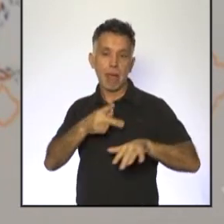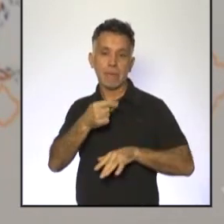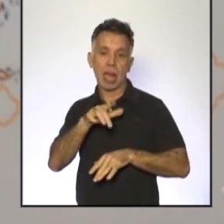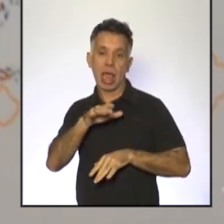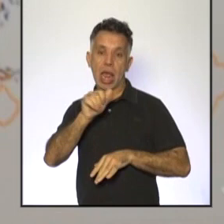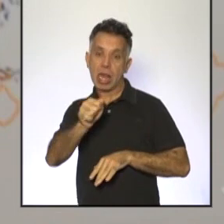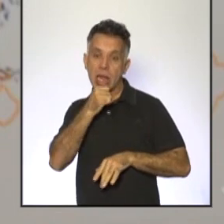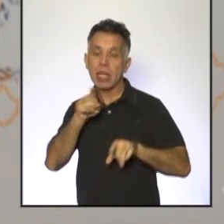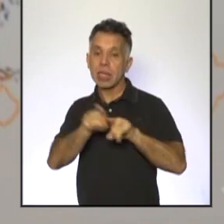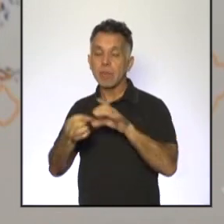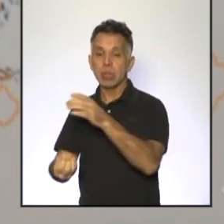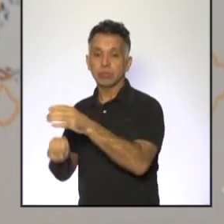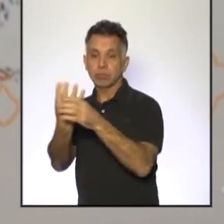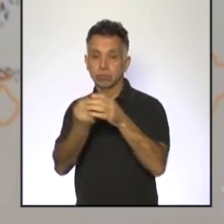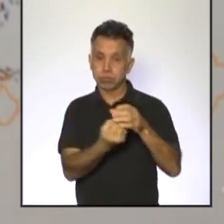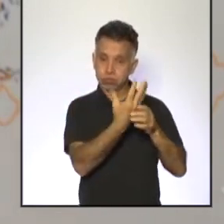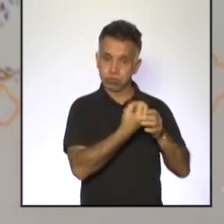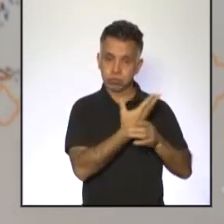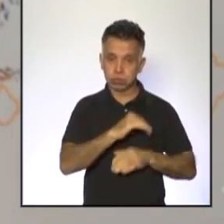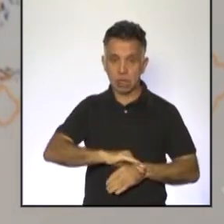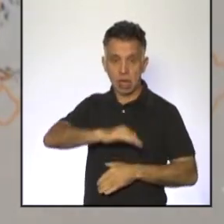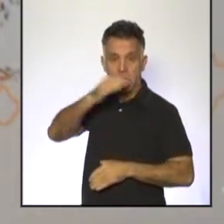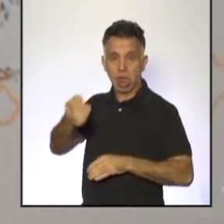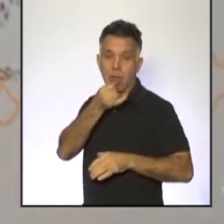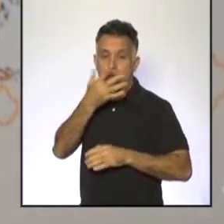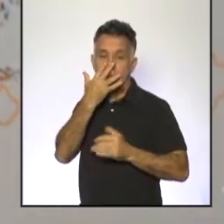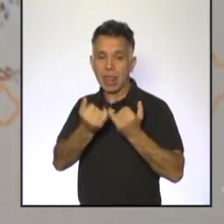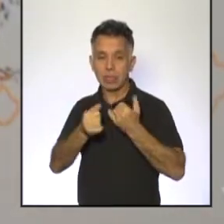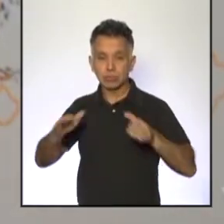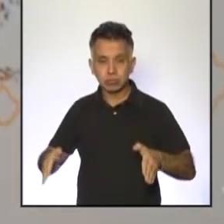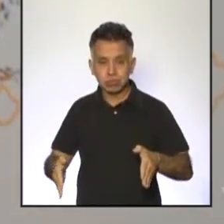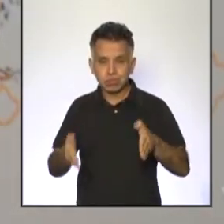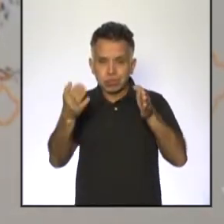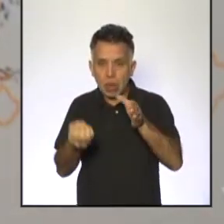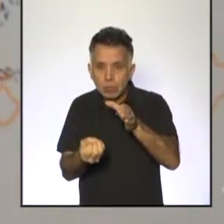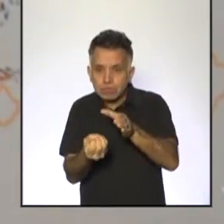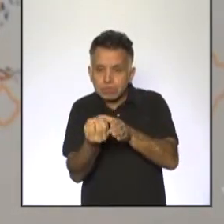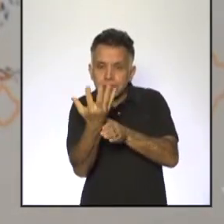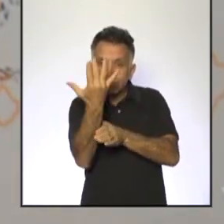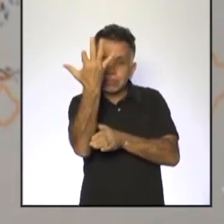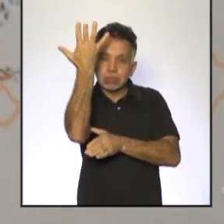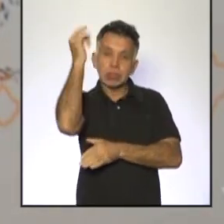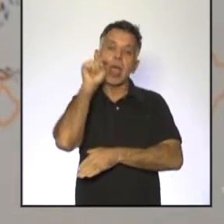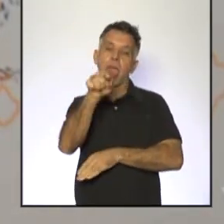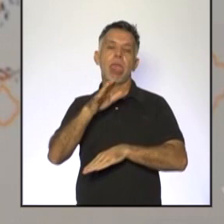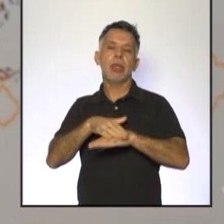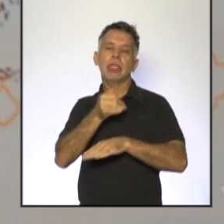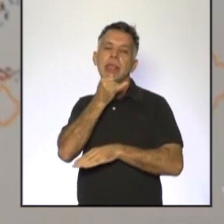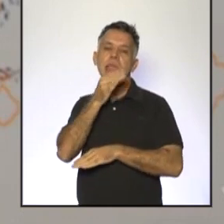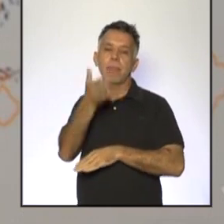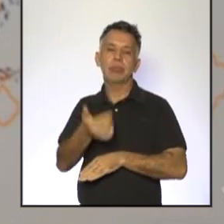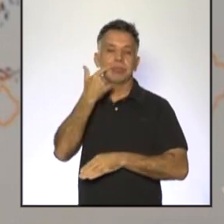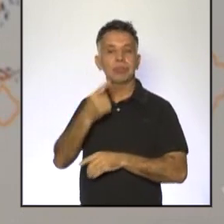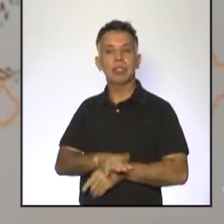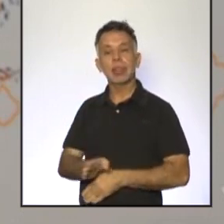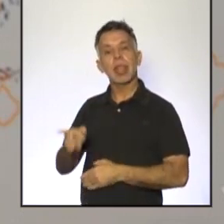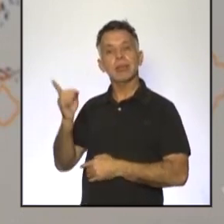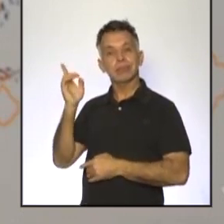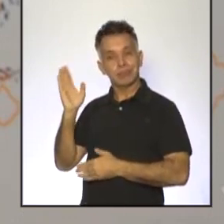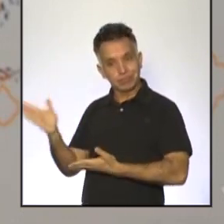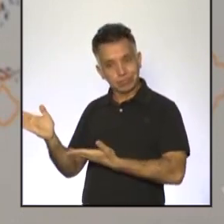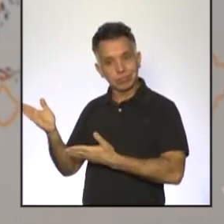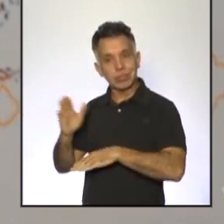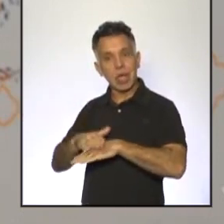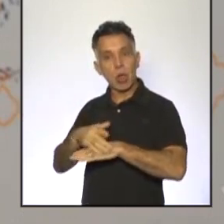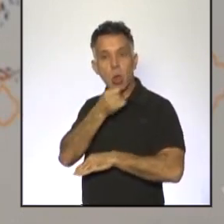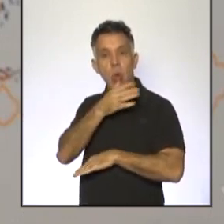de montanhas que são montanhas vulcânicas, como por exemplo isso que está aqui no quadro agora. Essas são